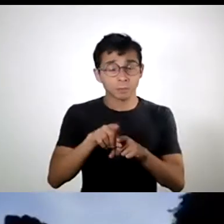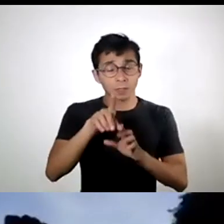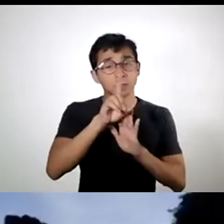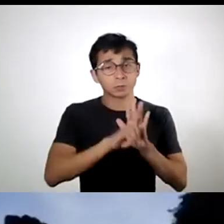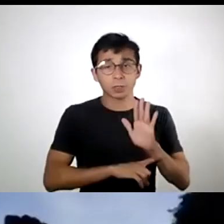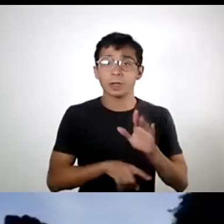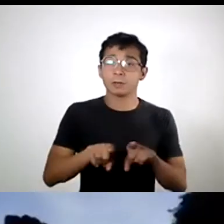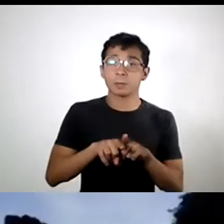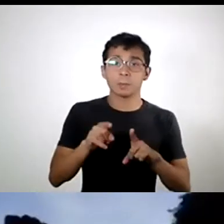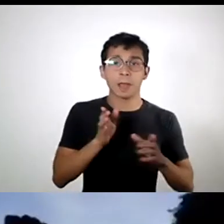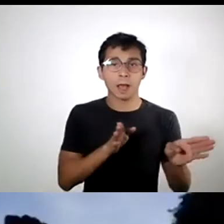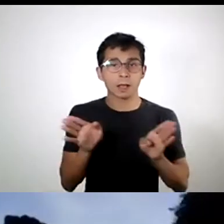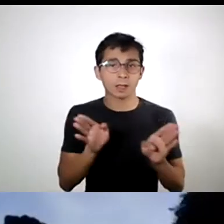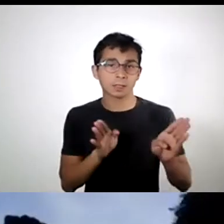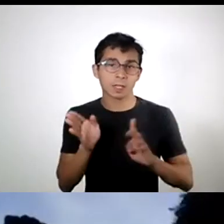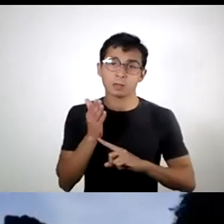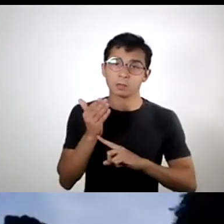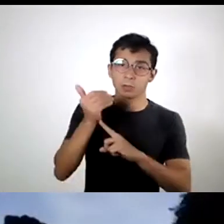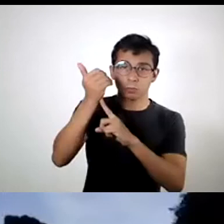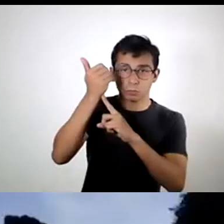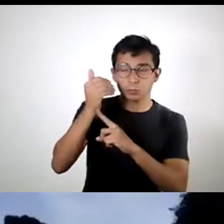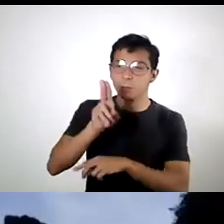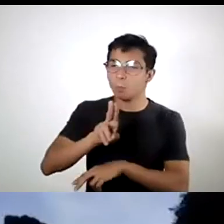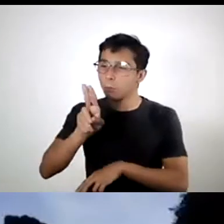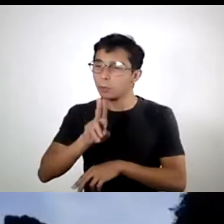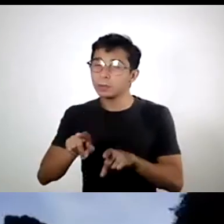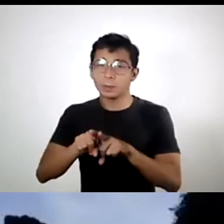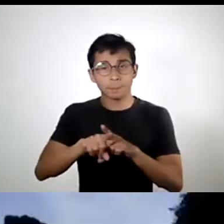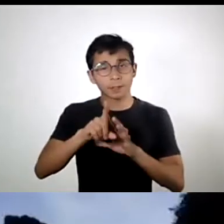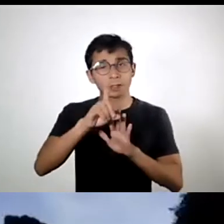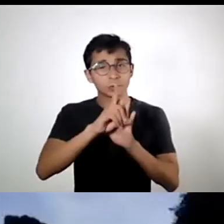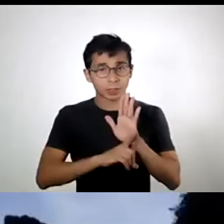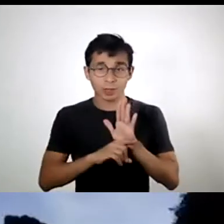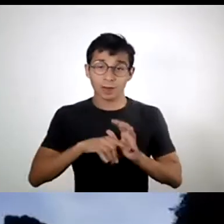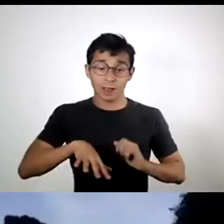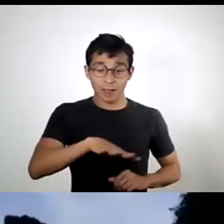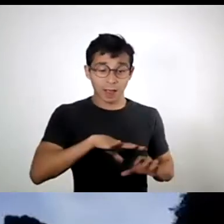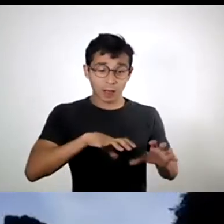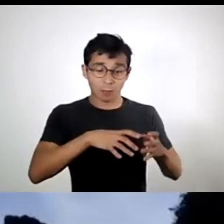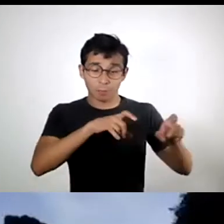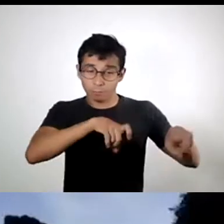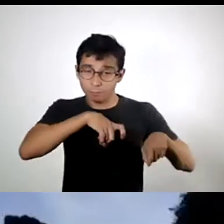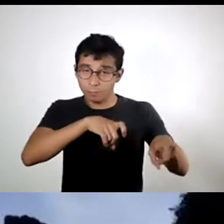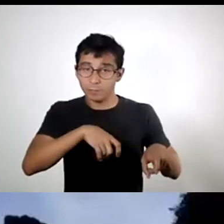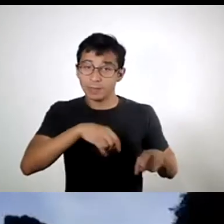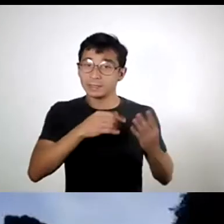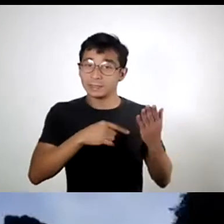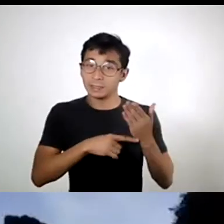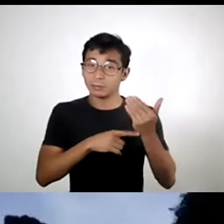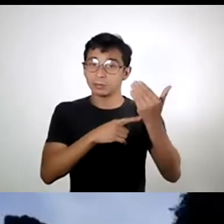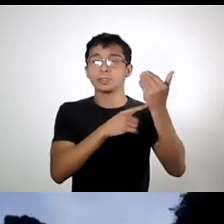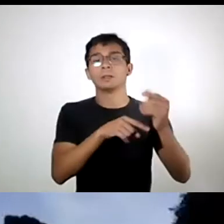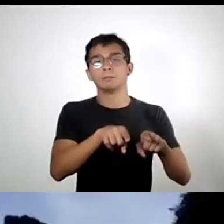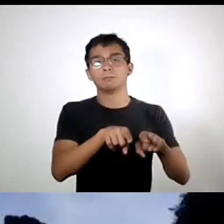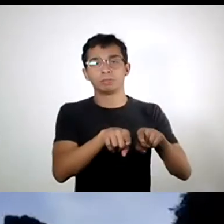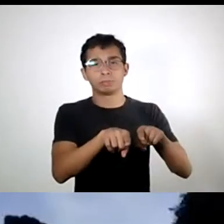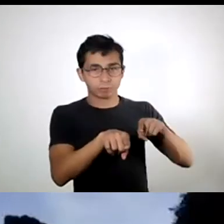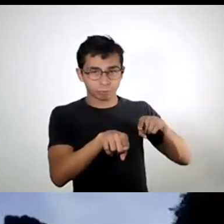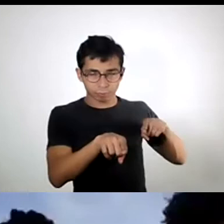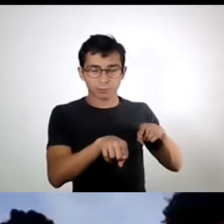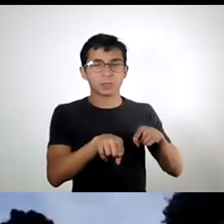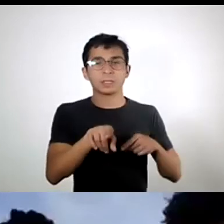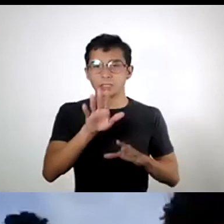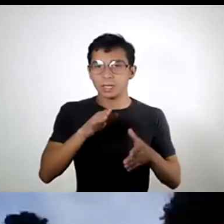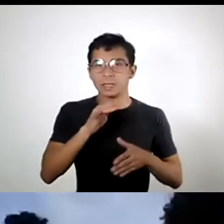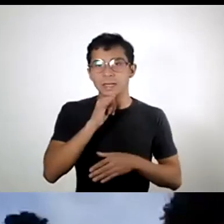tecnologia, e aí ainda a gente está bem aquém nessa questão da tecnologia, até, né? O próprio exemplo nosso que vocês viram,